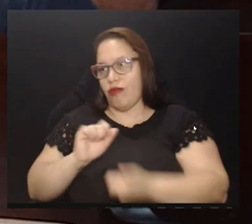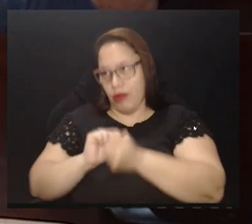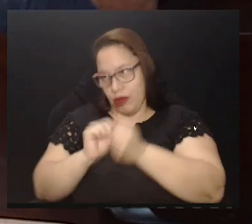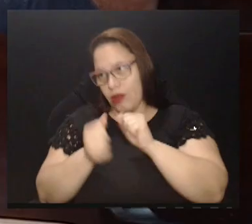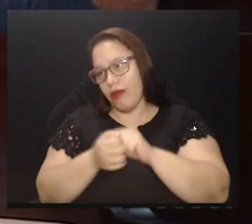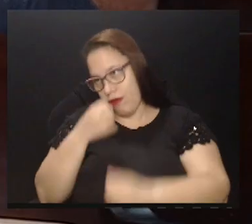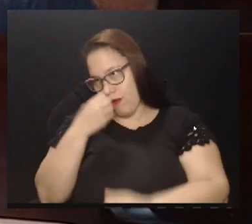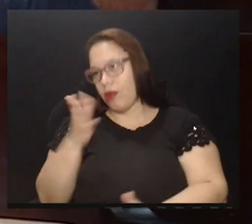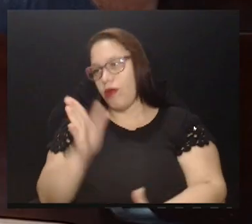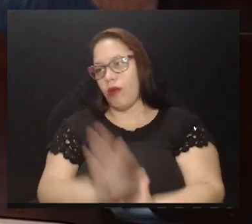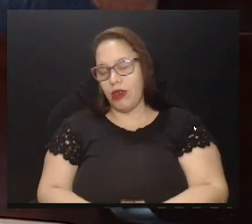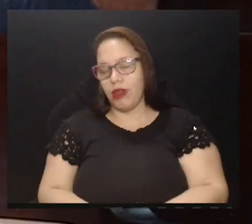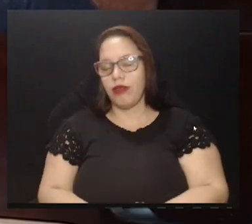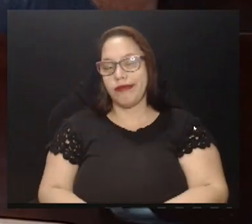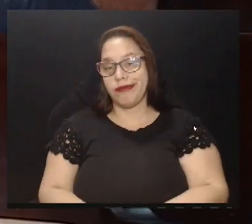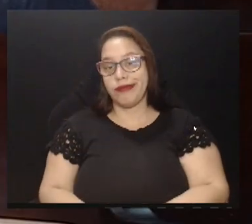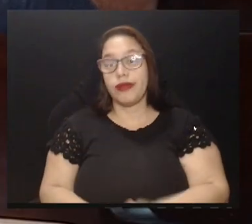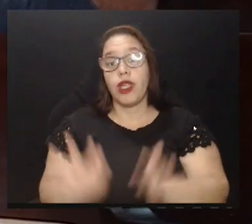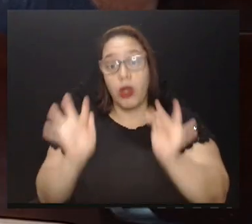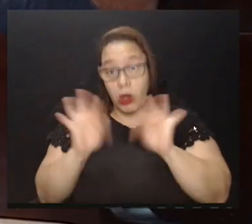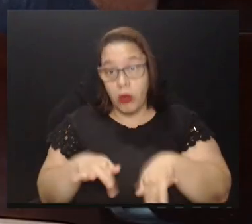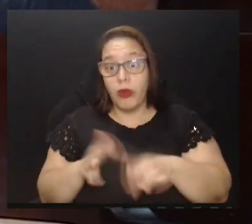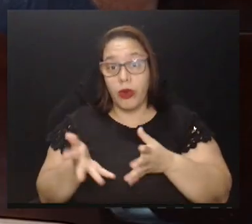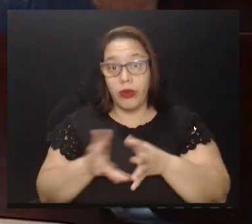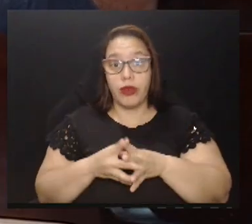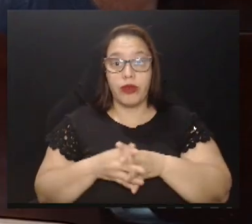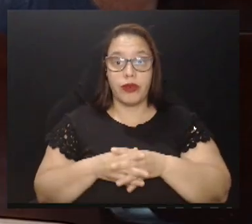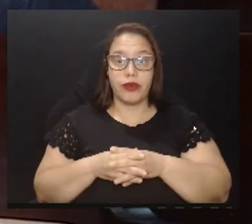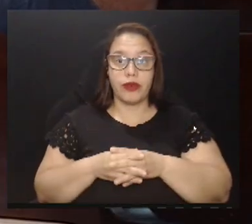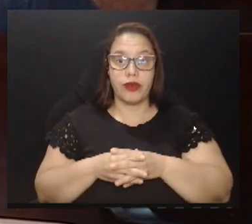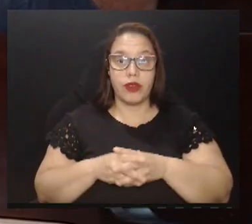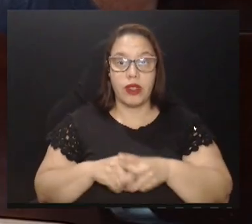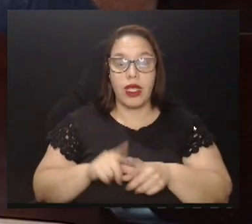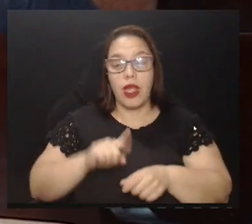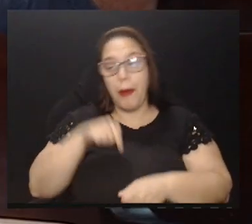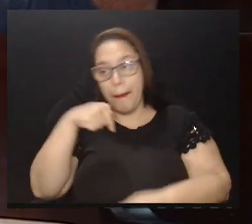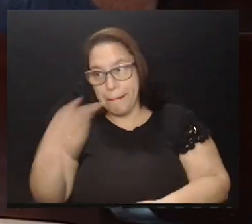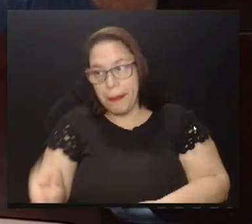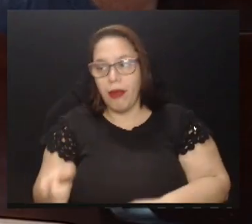por último, você tem a pós-produção, a terceira fase.